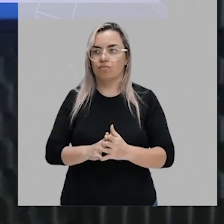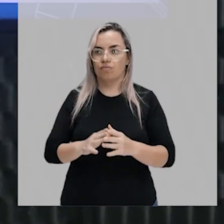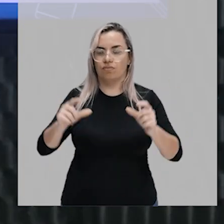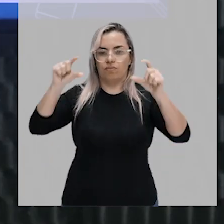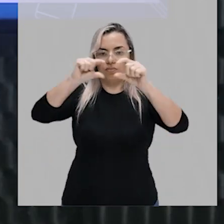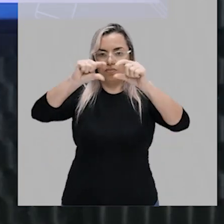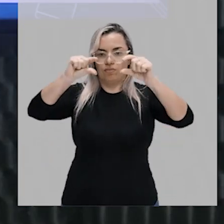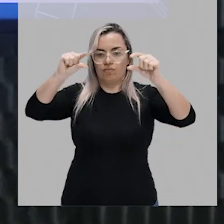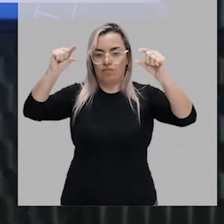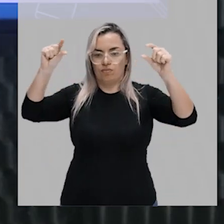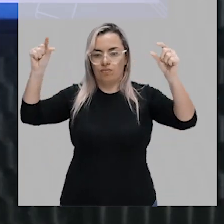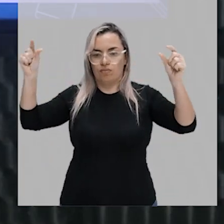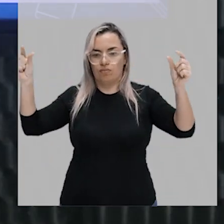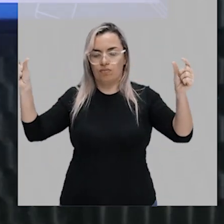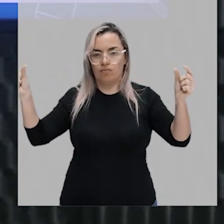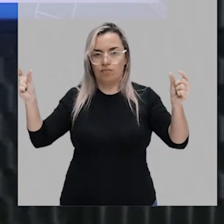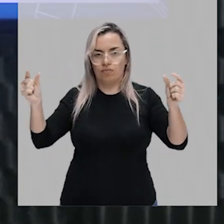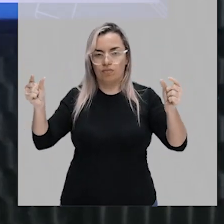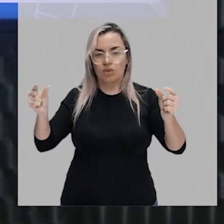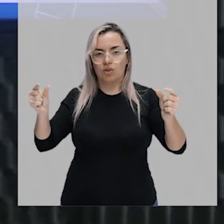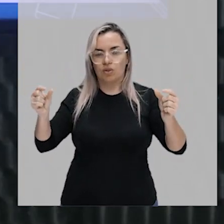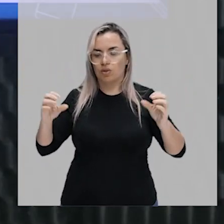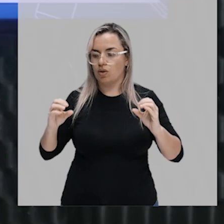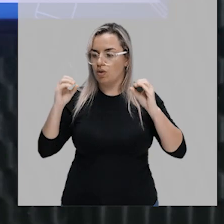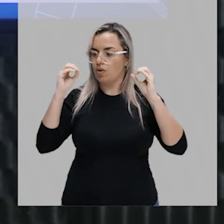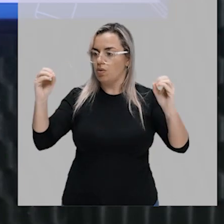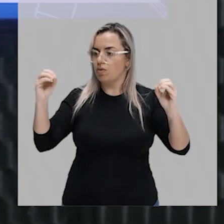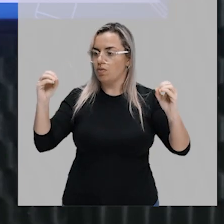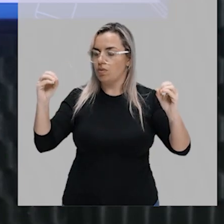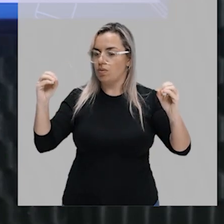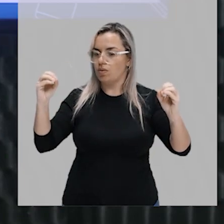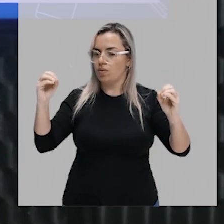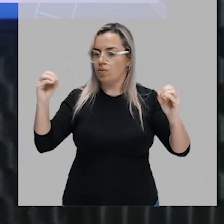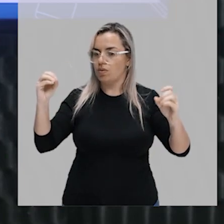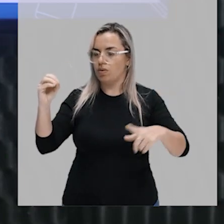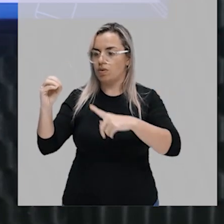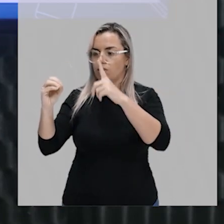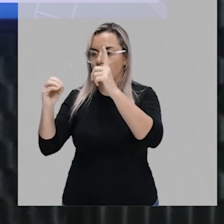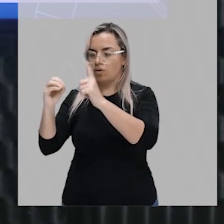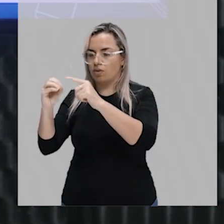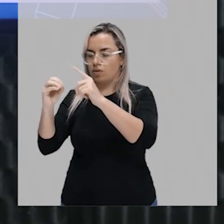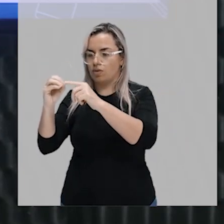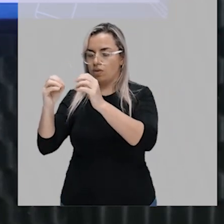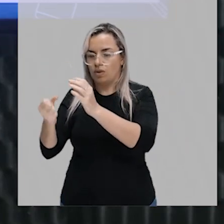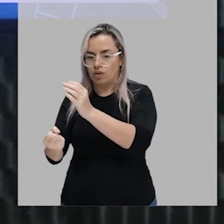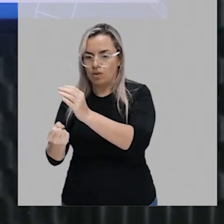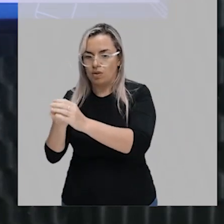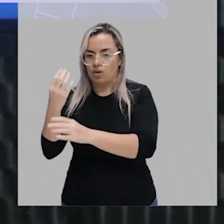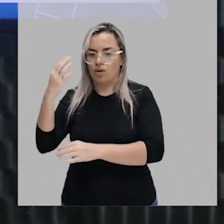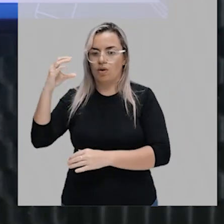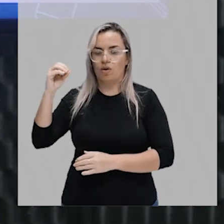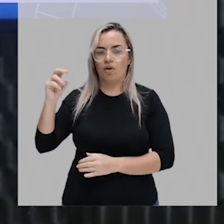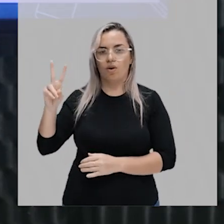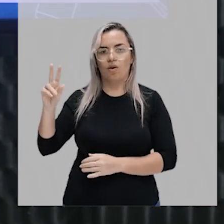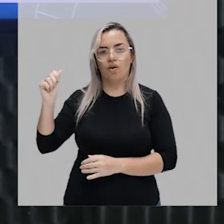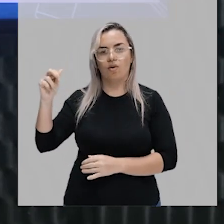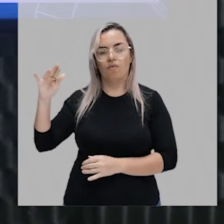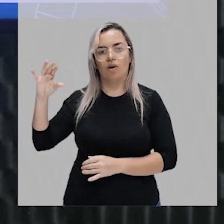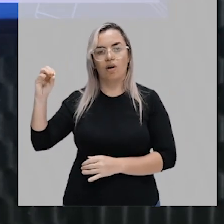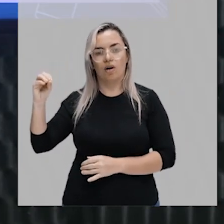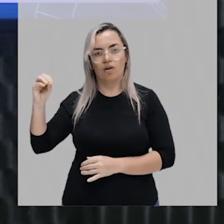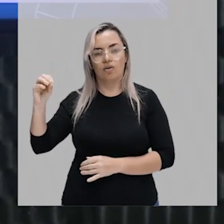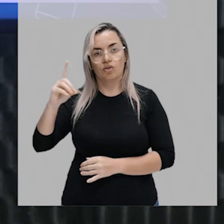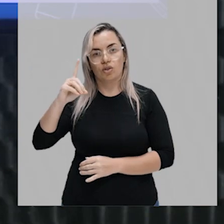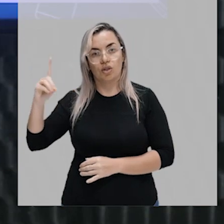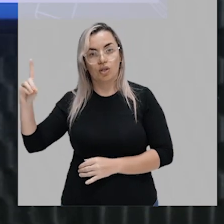ó. Pode ser produzido pelo ovário direito ou pelo ovário esquerdo. Tem mês que ela vai